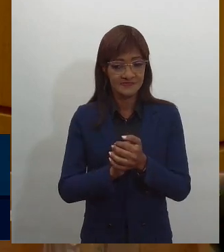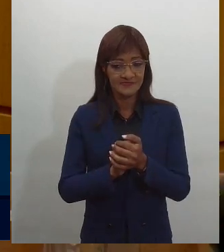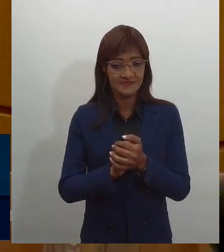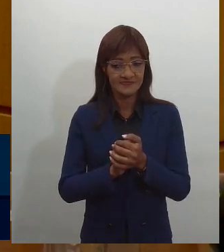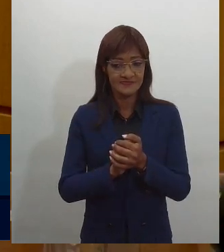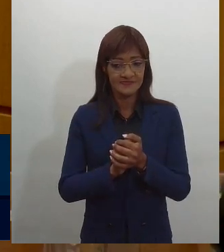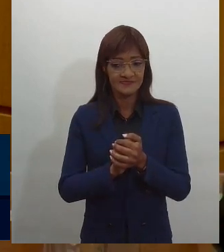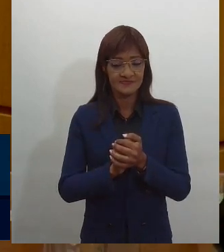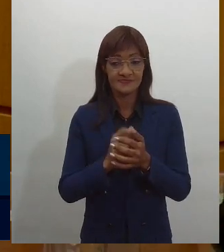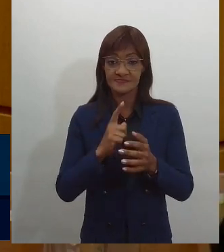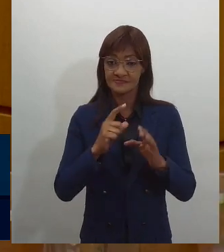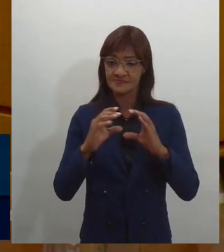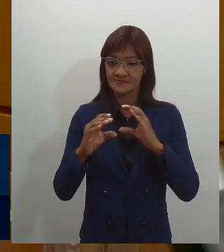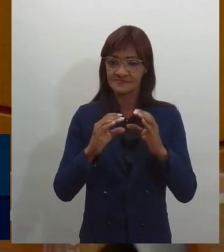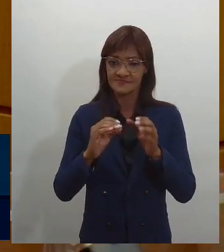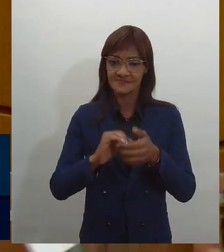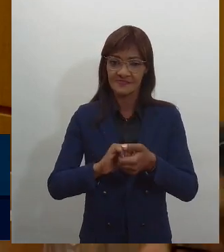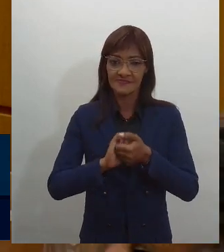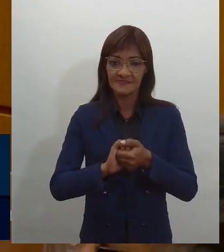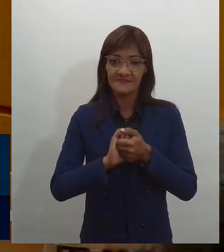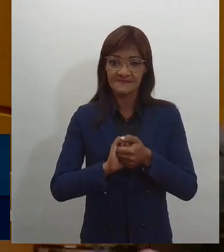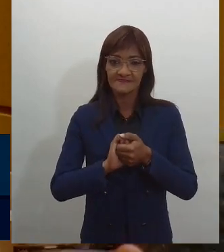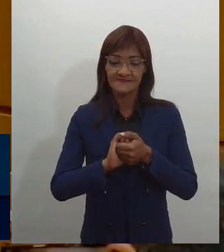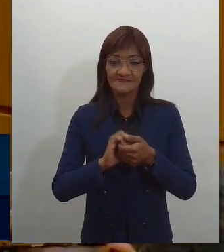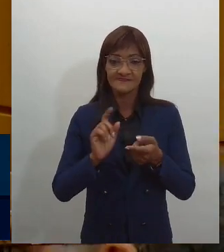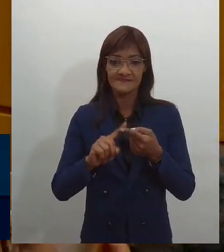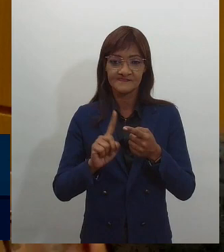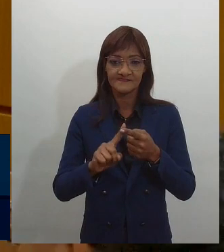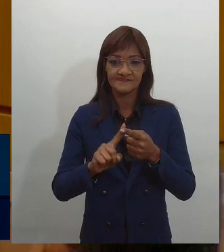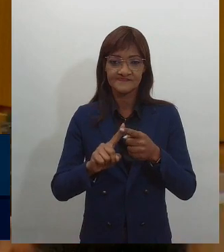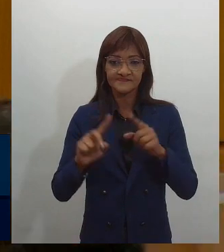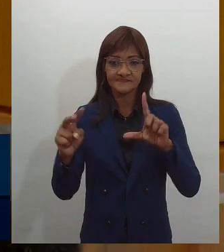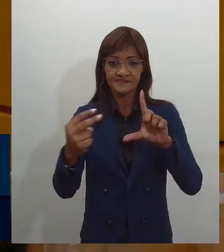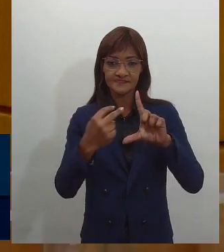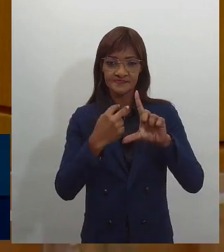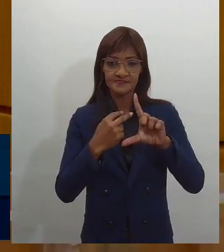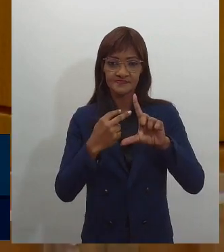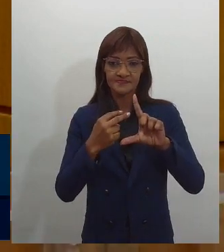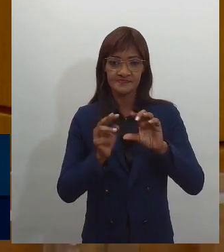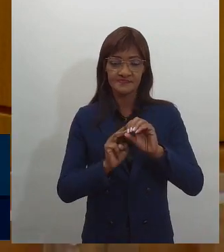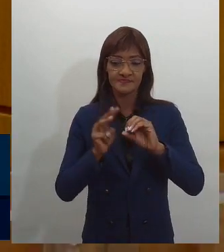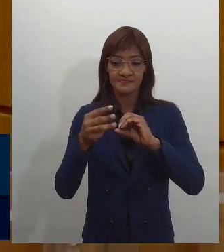nos acompanham pela TV Alésio, os professores e os alunos aqui da escola